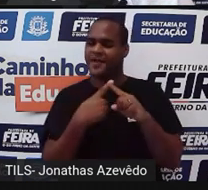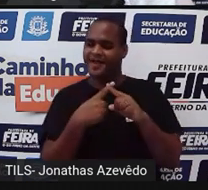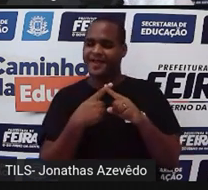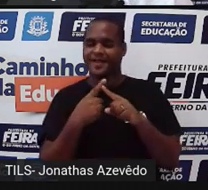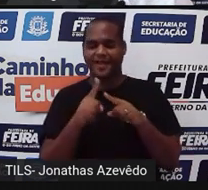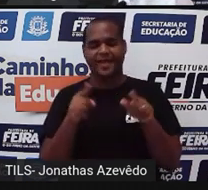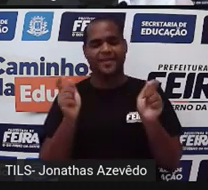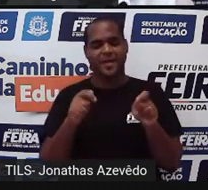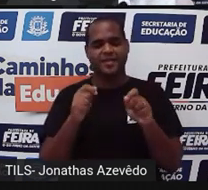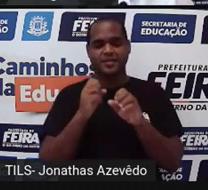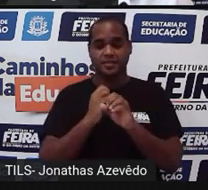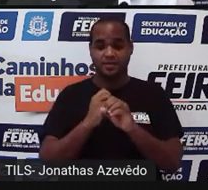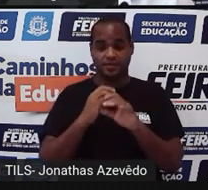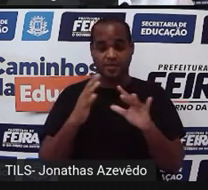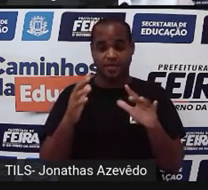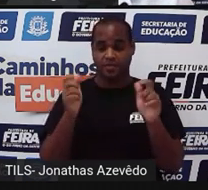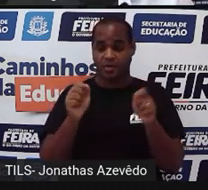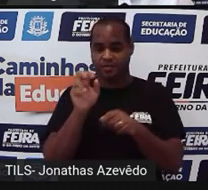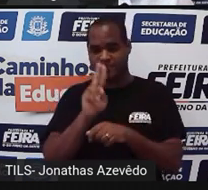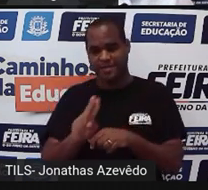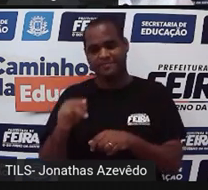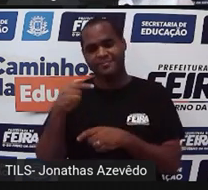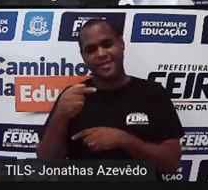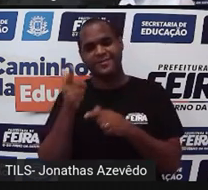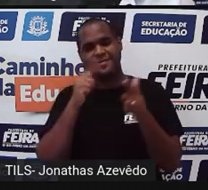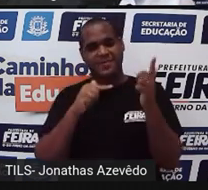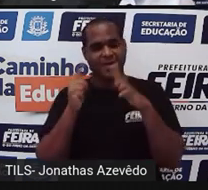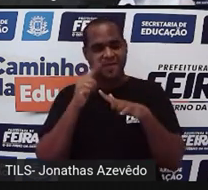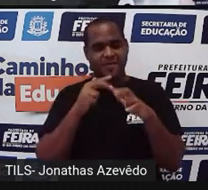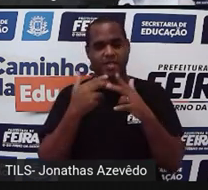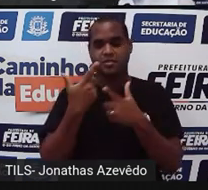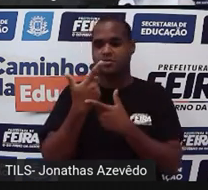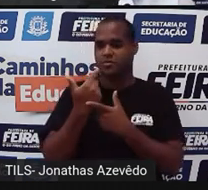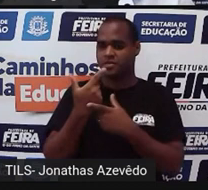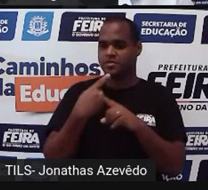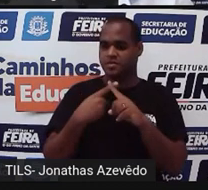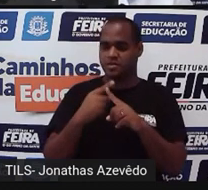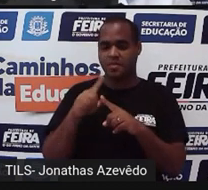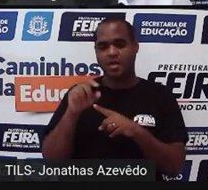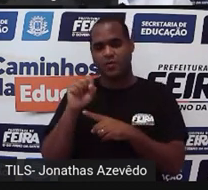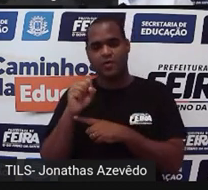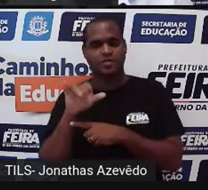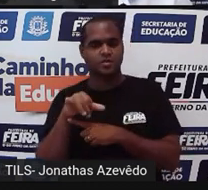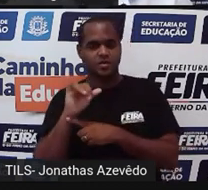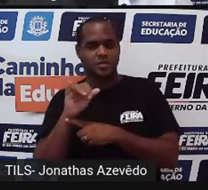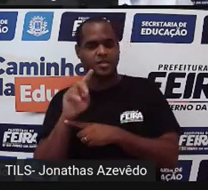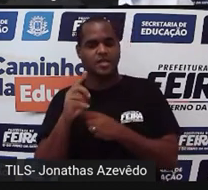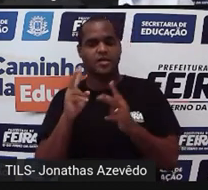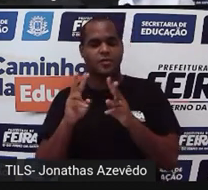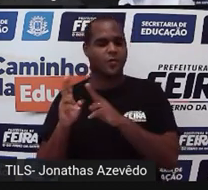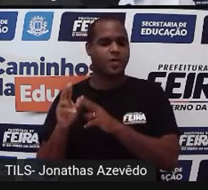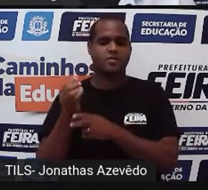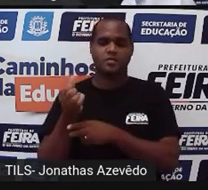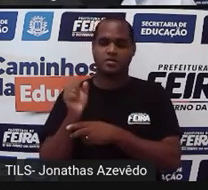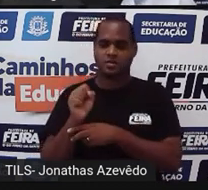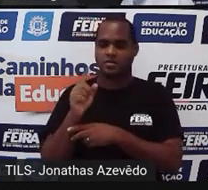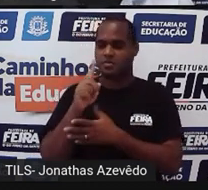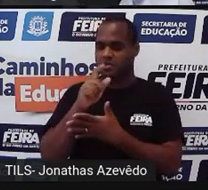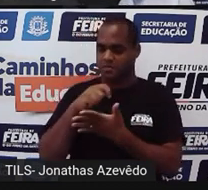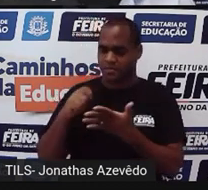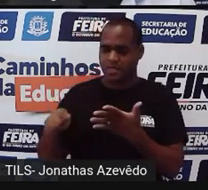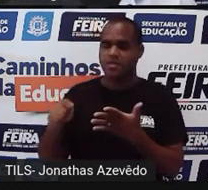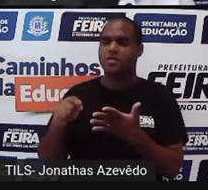foi essa quantidade usada para fazer as 7 figuras. Então, 12X mais 8Y igual a 68. Eu